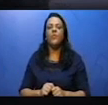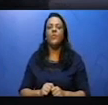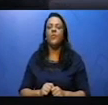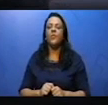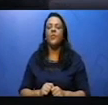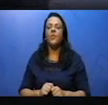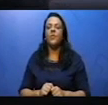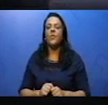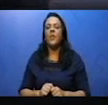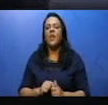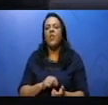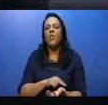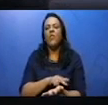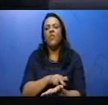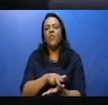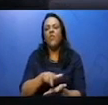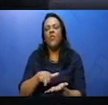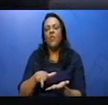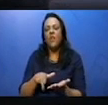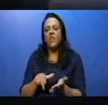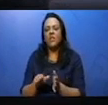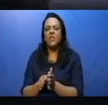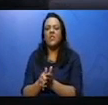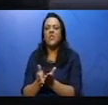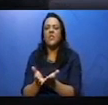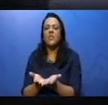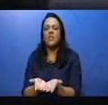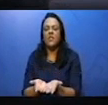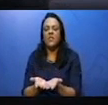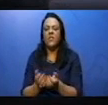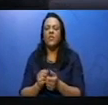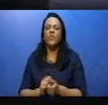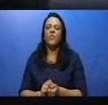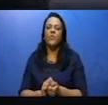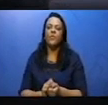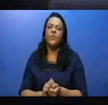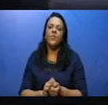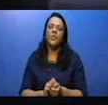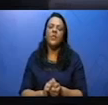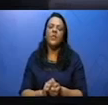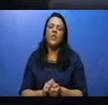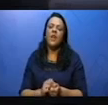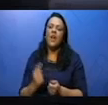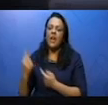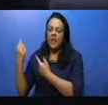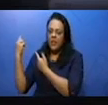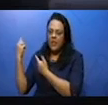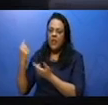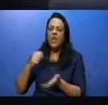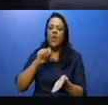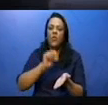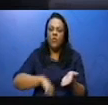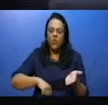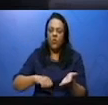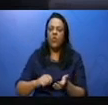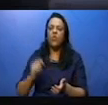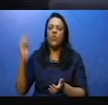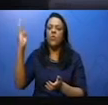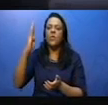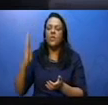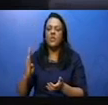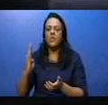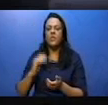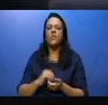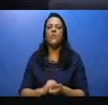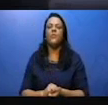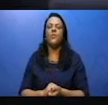das inúmeras versões da obra da autora no Brasil. E de cá, uma das últimas